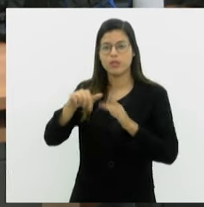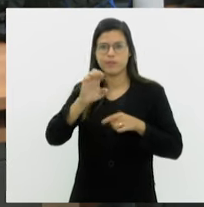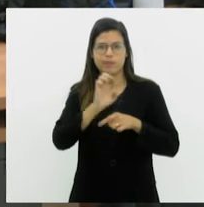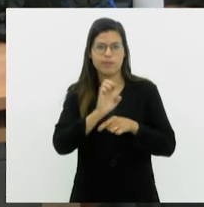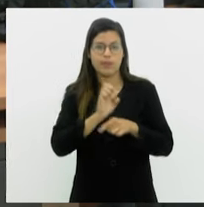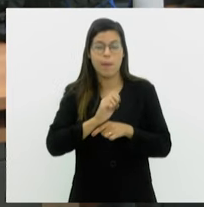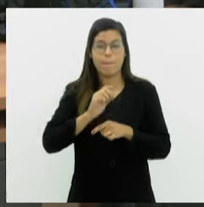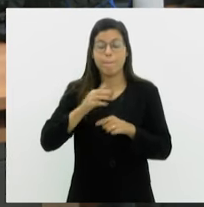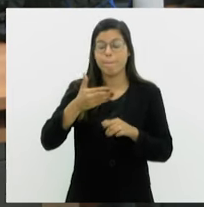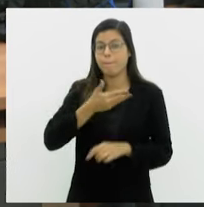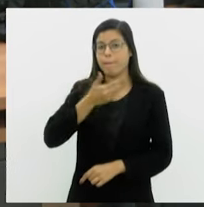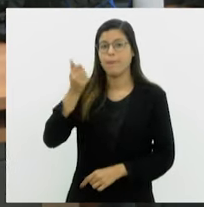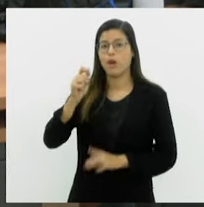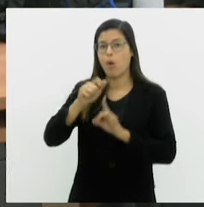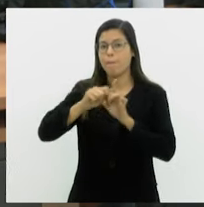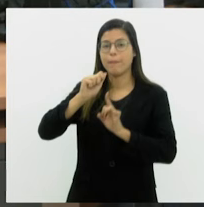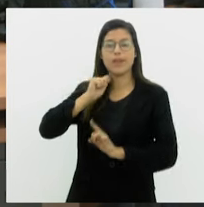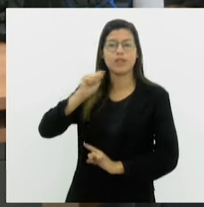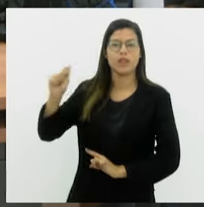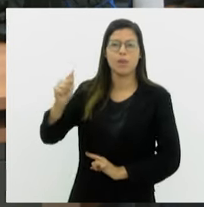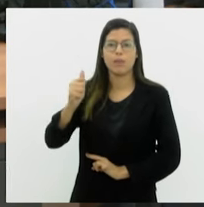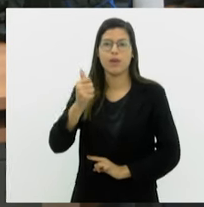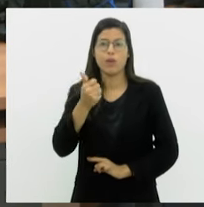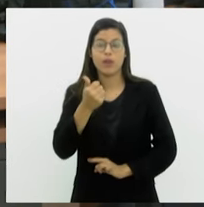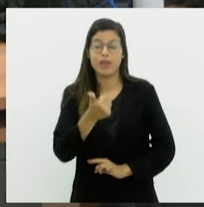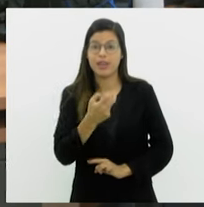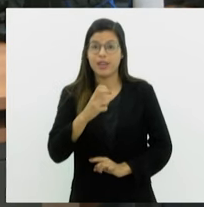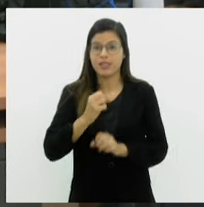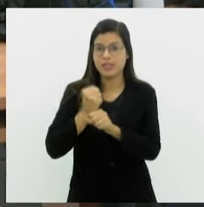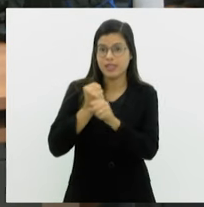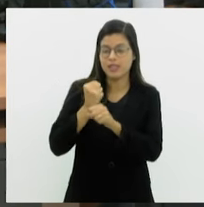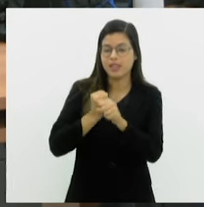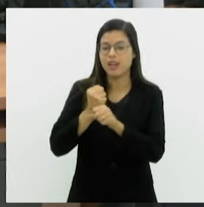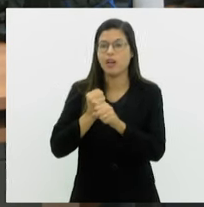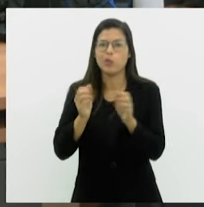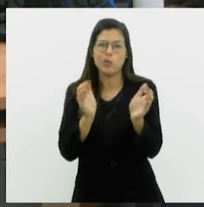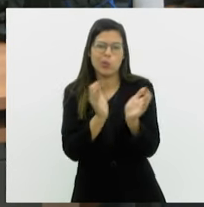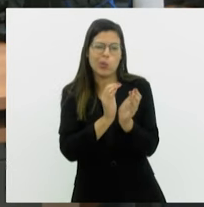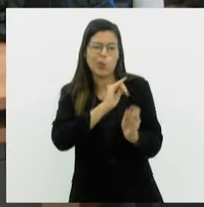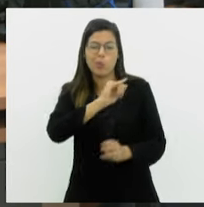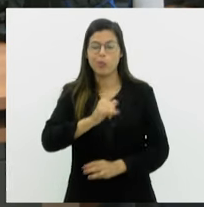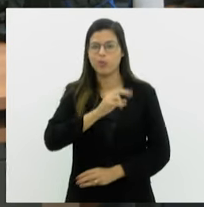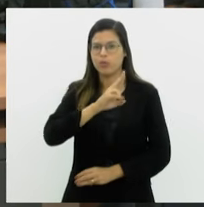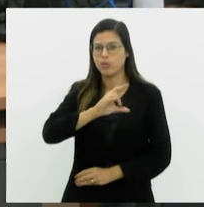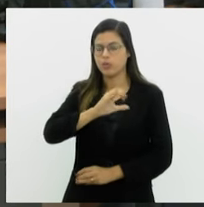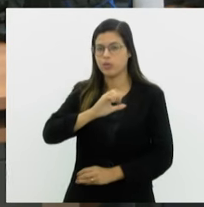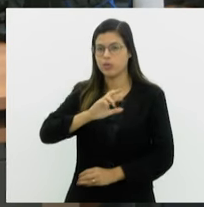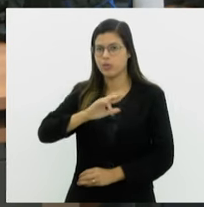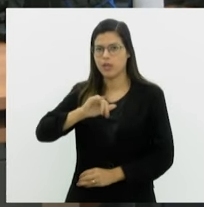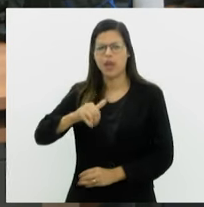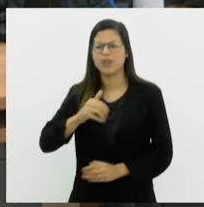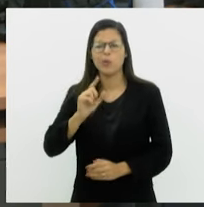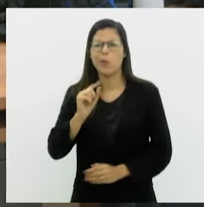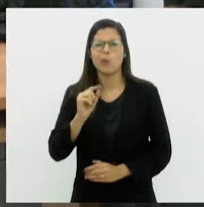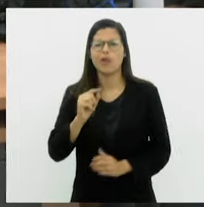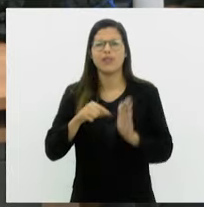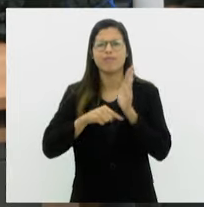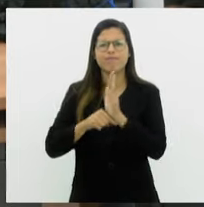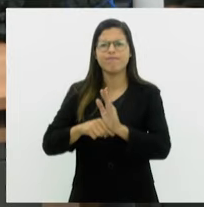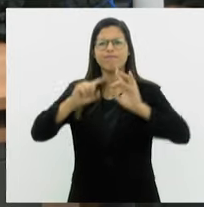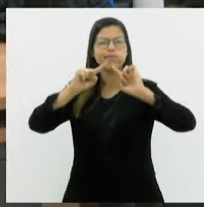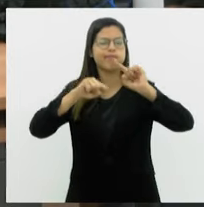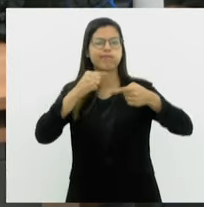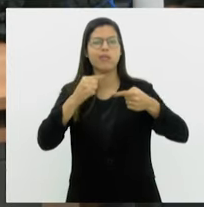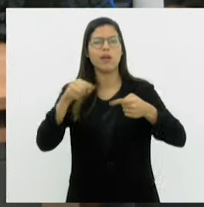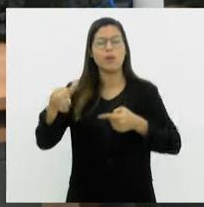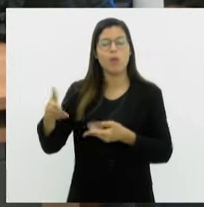abril em 215 anos de história da Jusserja. Mas o que será que contribuiu para esse aumento? Eu vou chamar o repórter